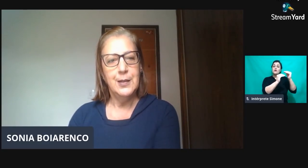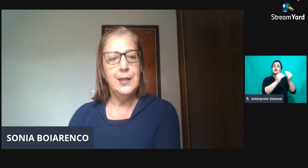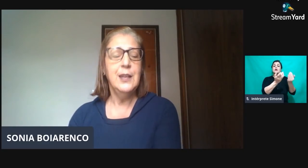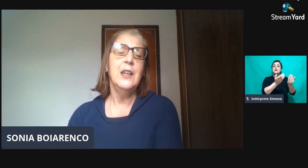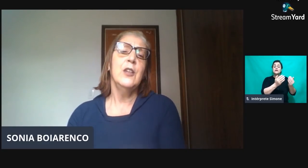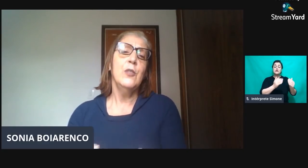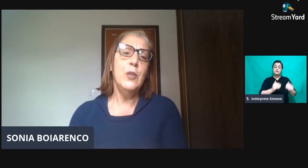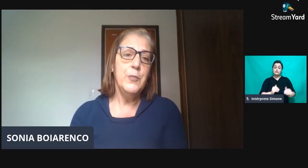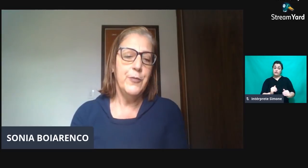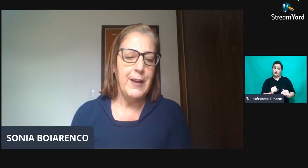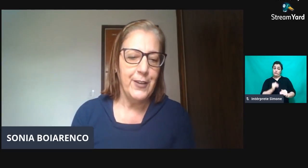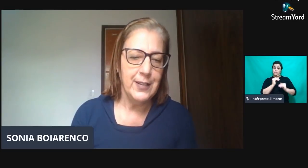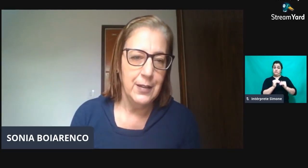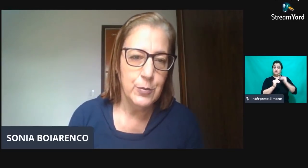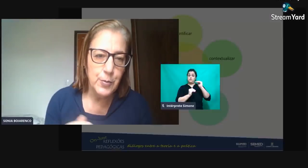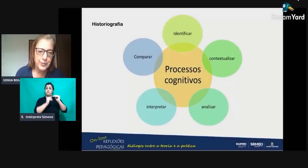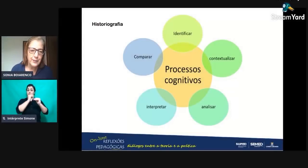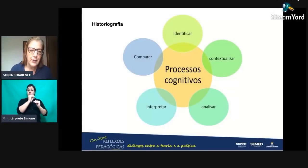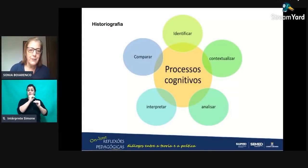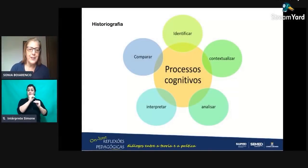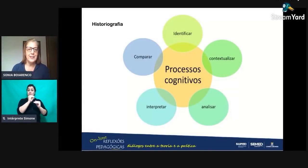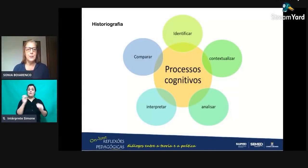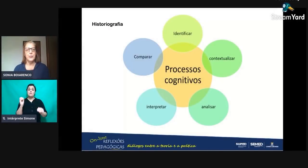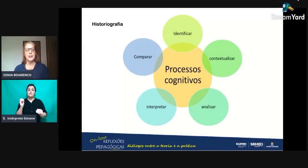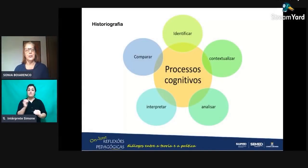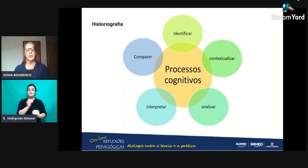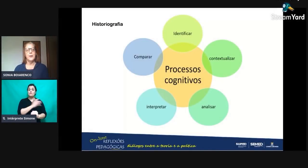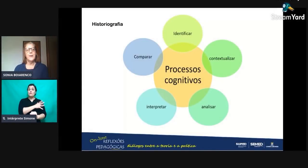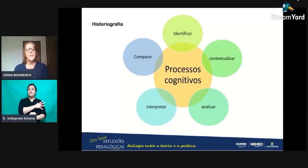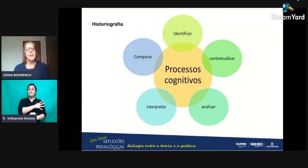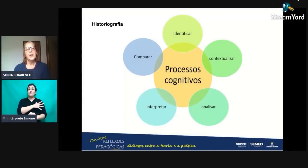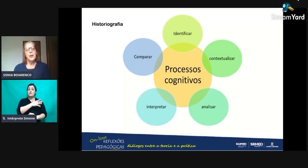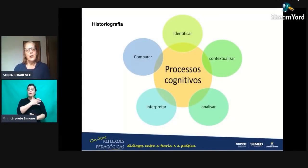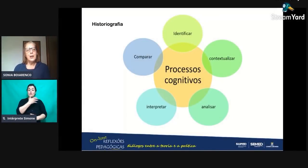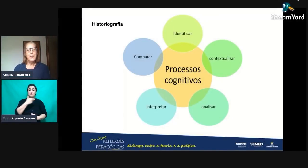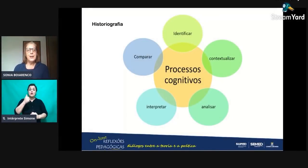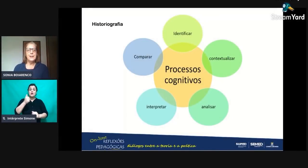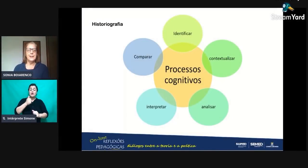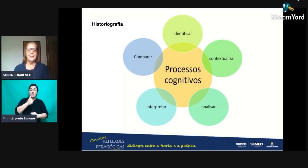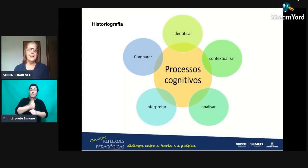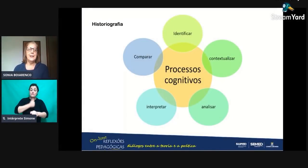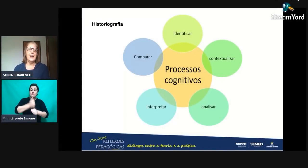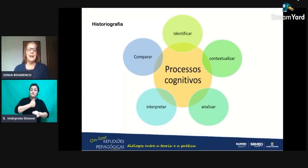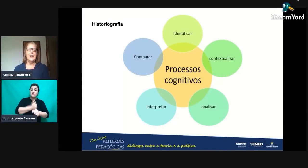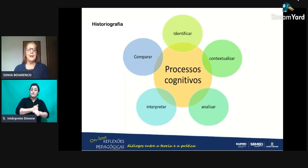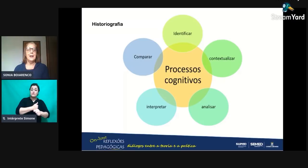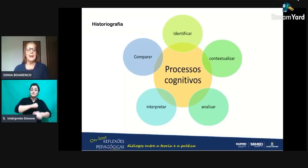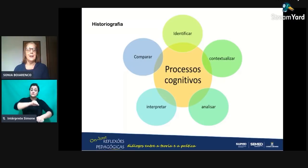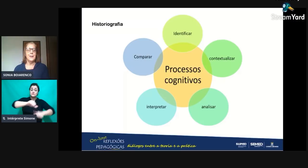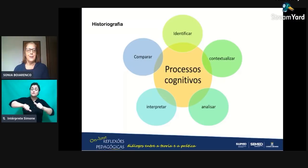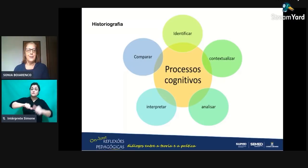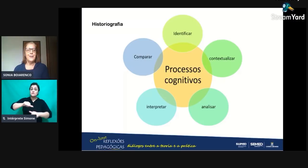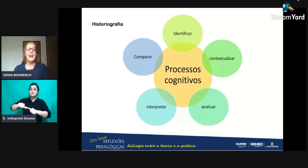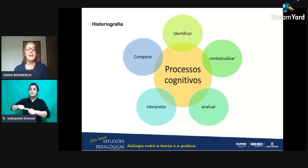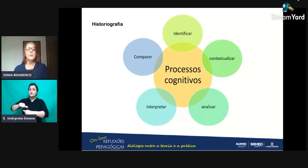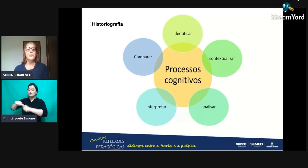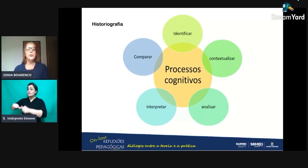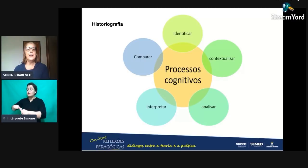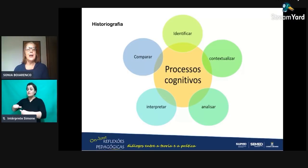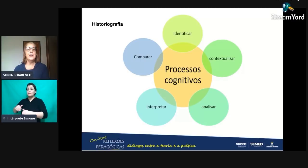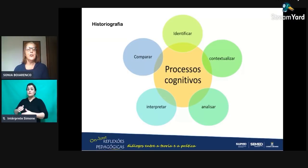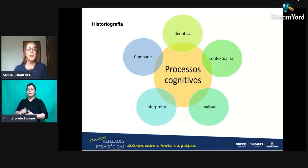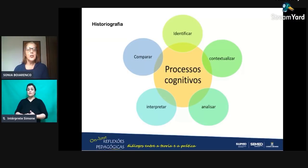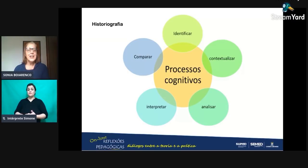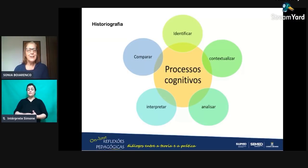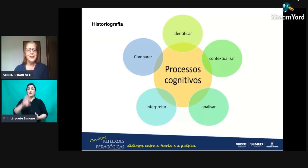evoluindo. E como fazemos isso? A BNCC, ela fala